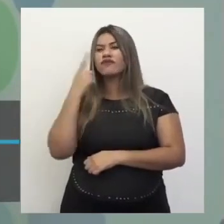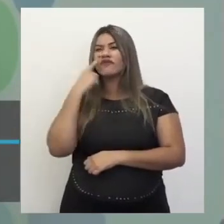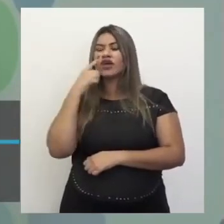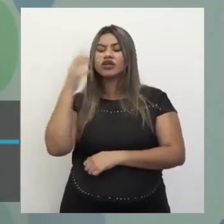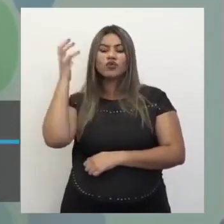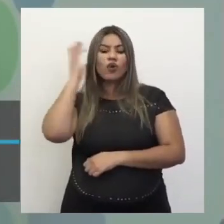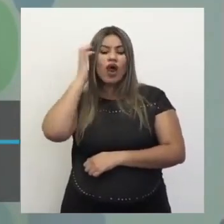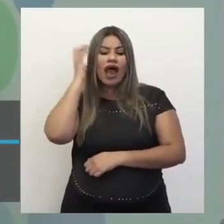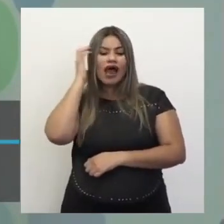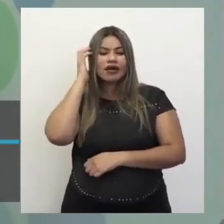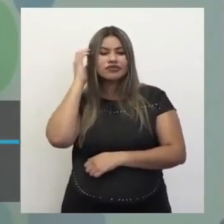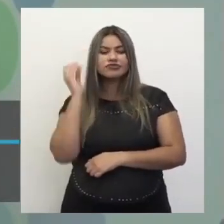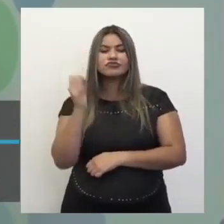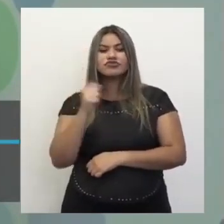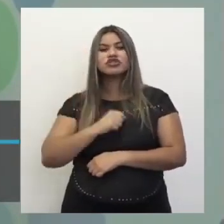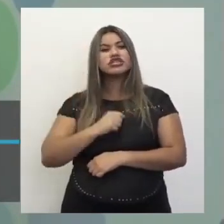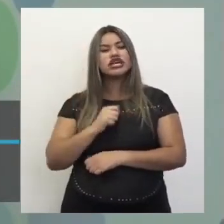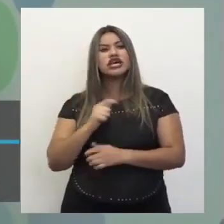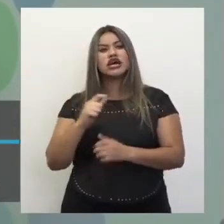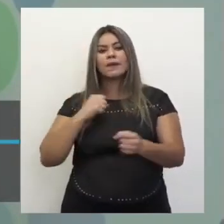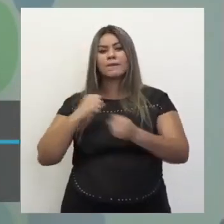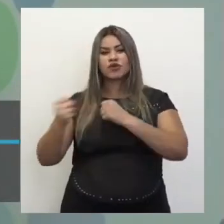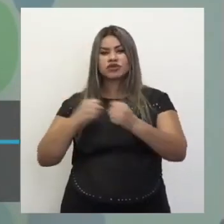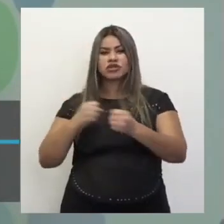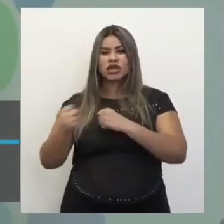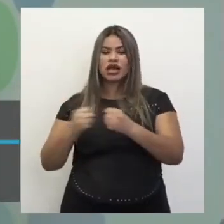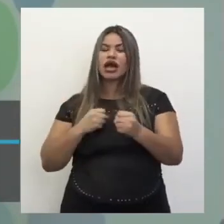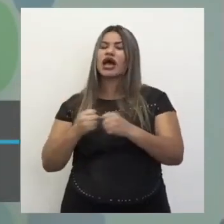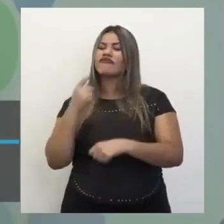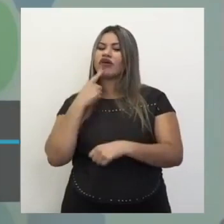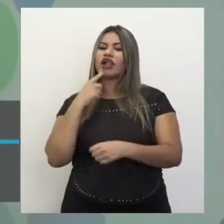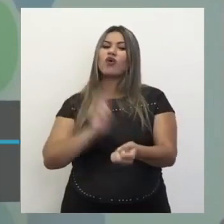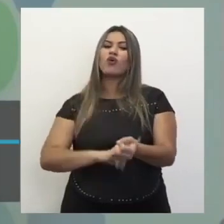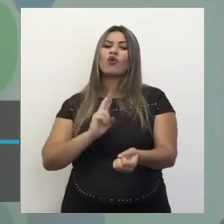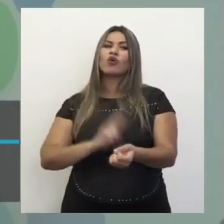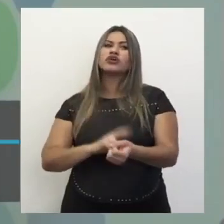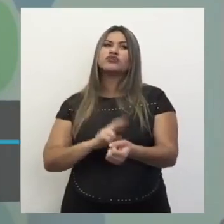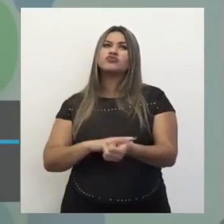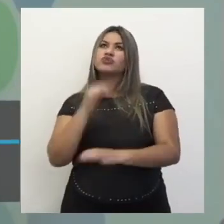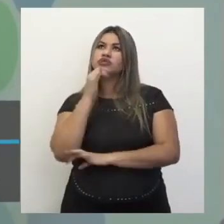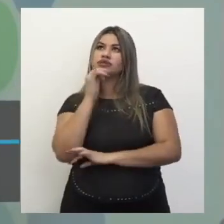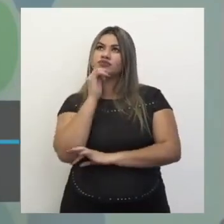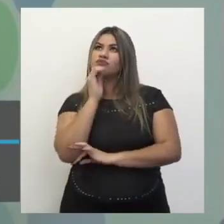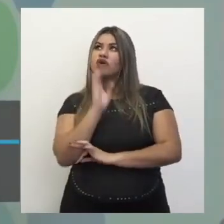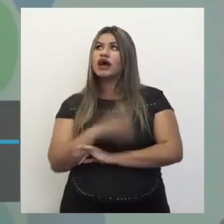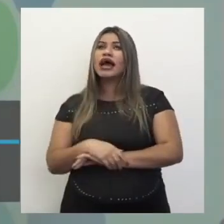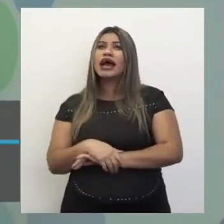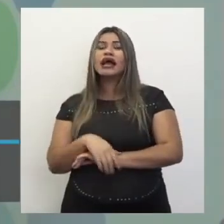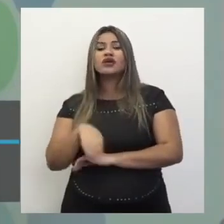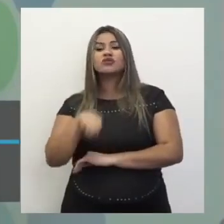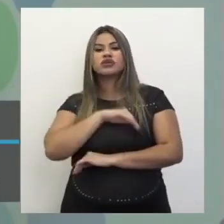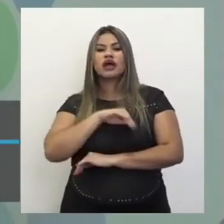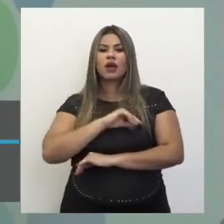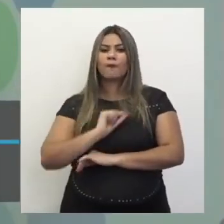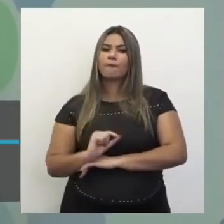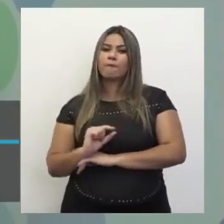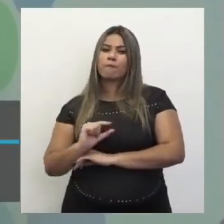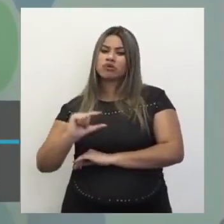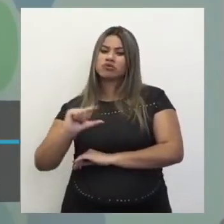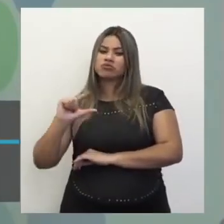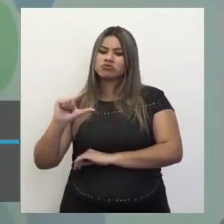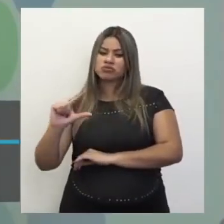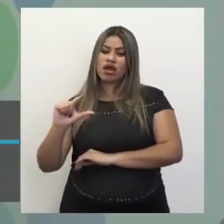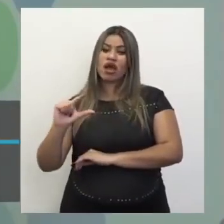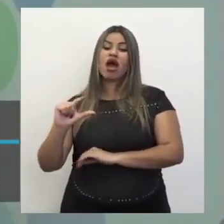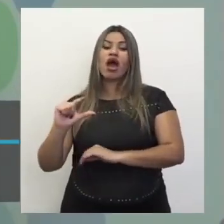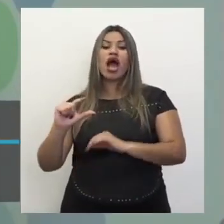quando eu estava indo para a escola, que falava que no ritmo que o salário da mulher estava crescendo para se equiparar ao